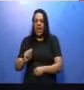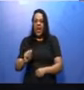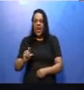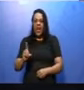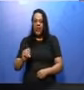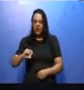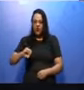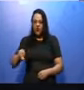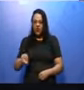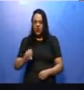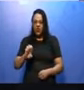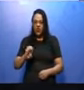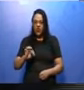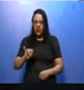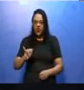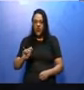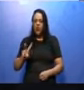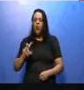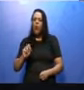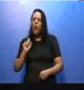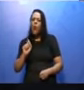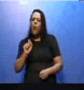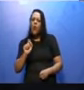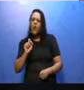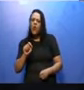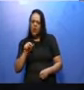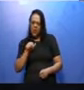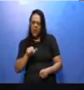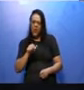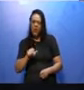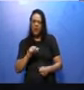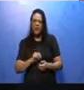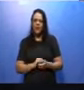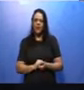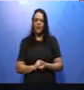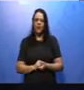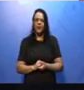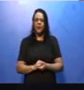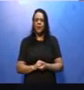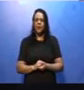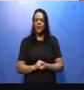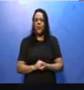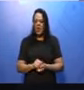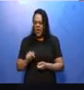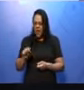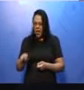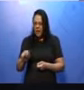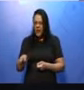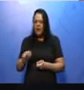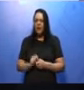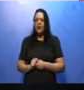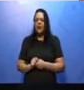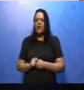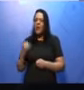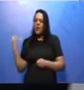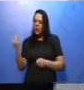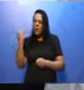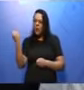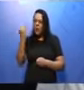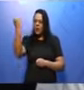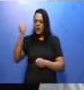As orações subordinadas adjetivas têm valor, têm equivalência, têm peso. De quê?